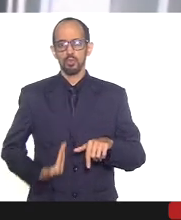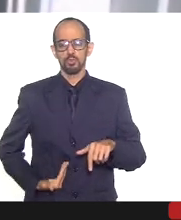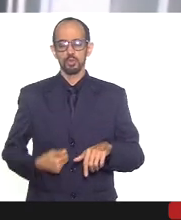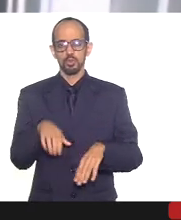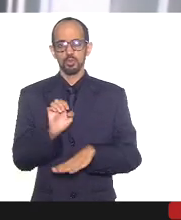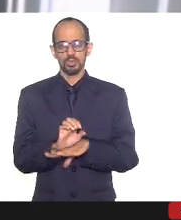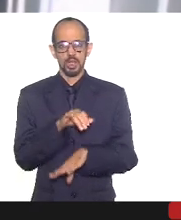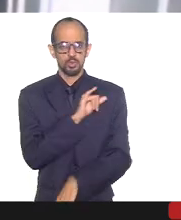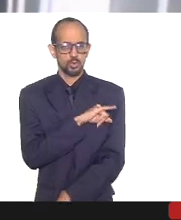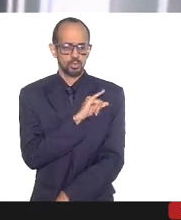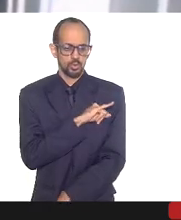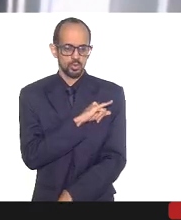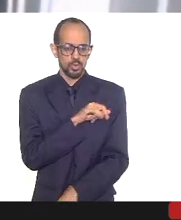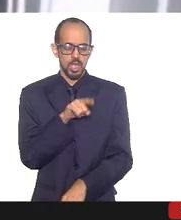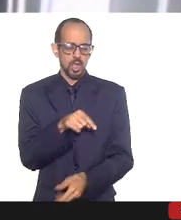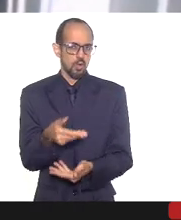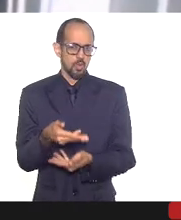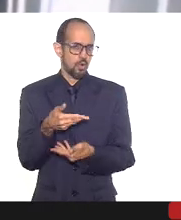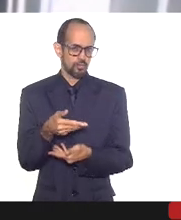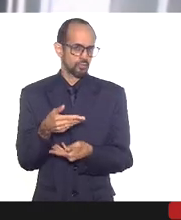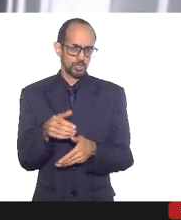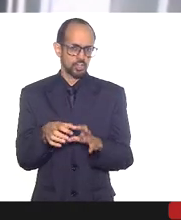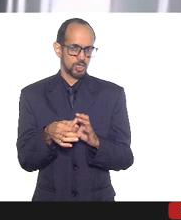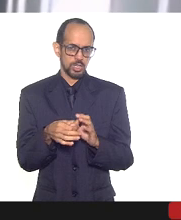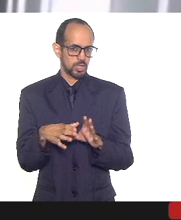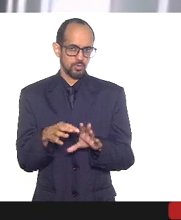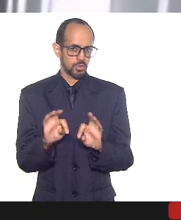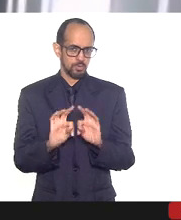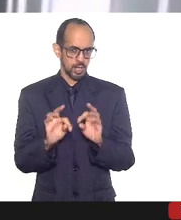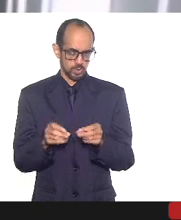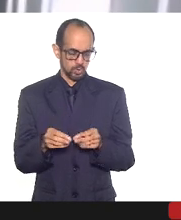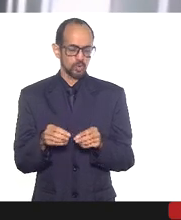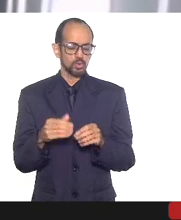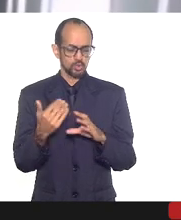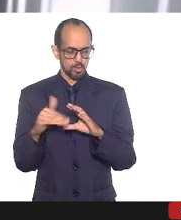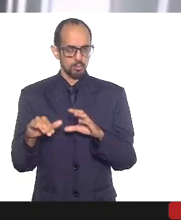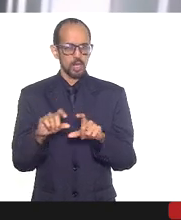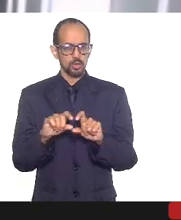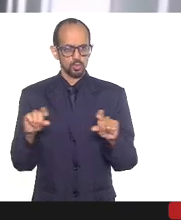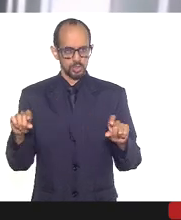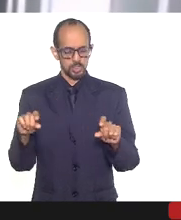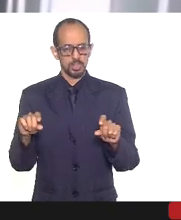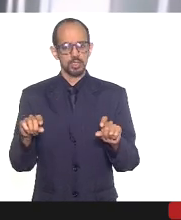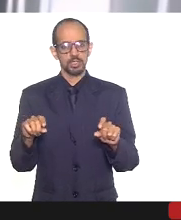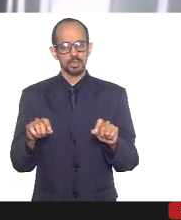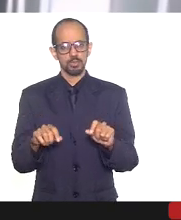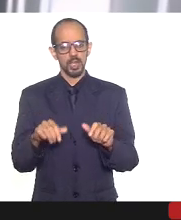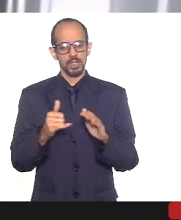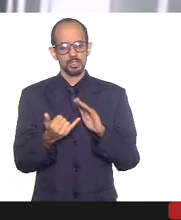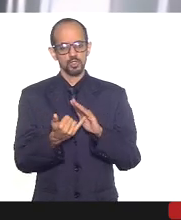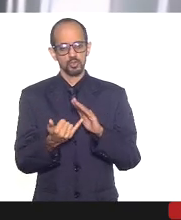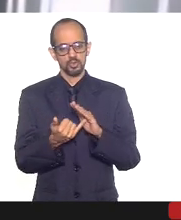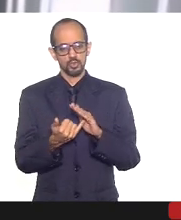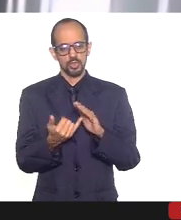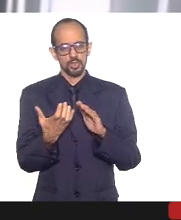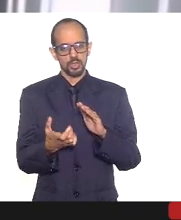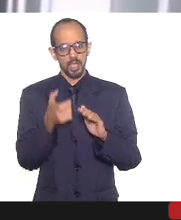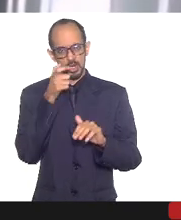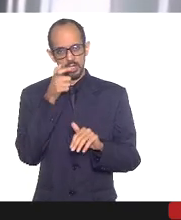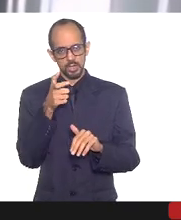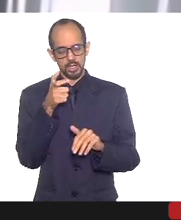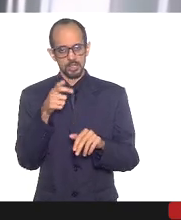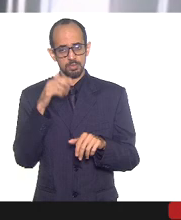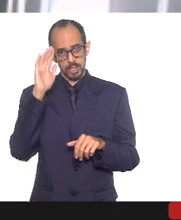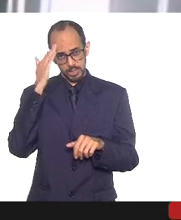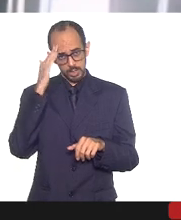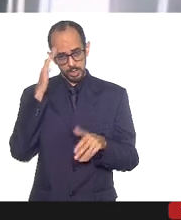assim, é um convite aqui aberto a todo mundo, eu mando os links aí para as instituições representadas na audiência, mas é muito importante para entender melhor,